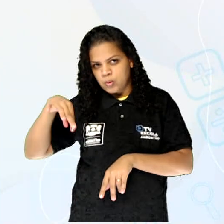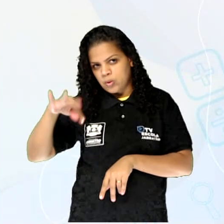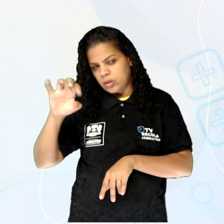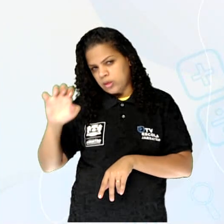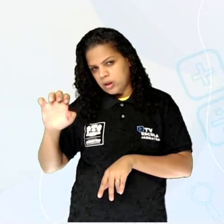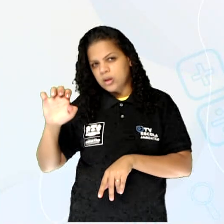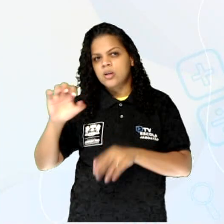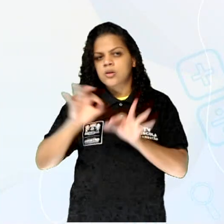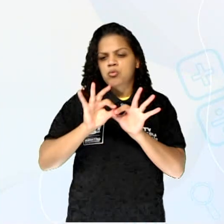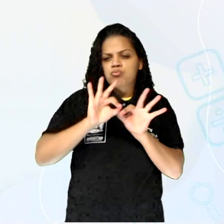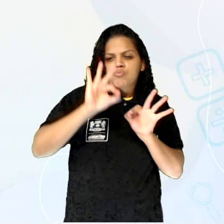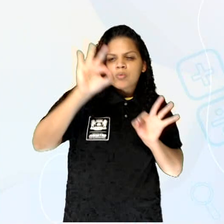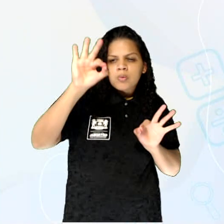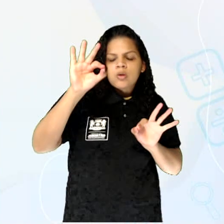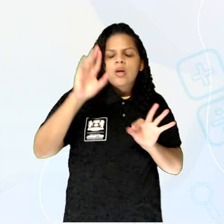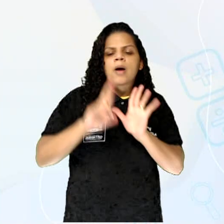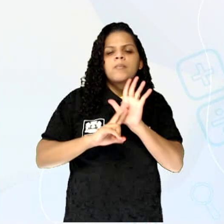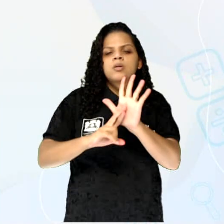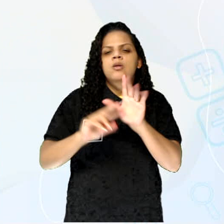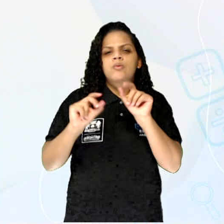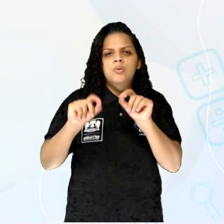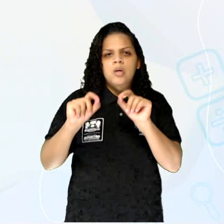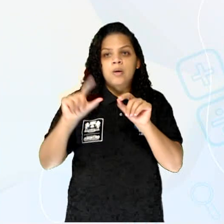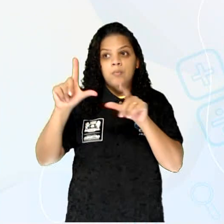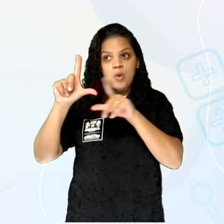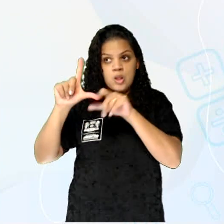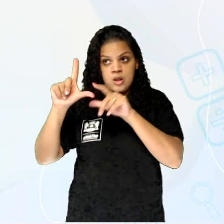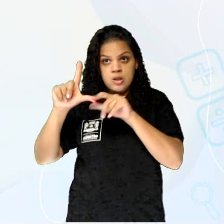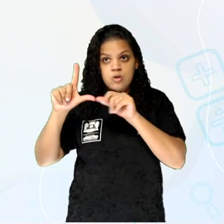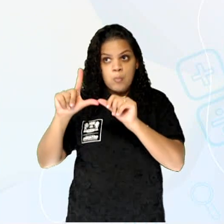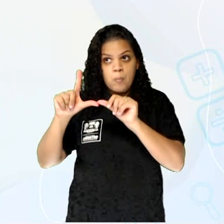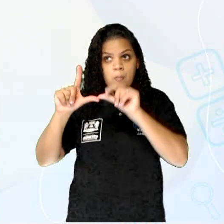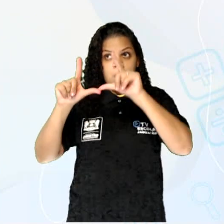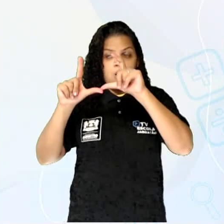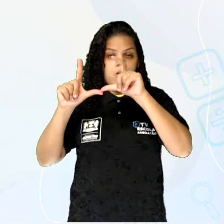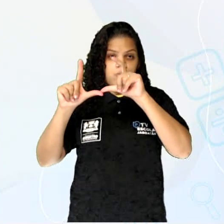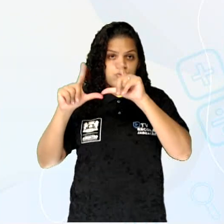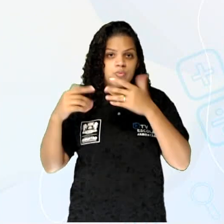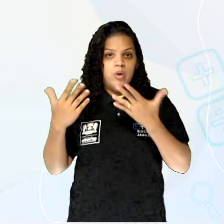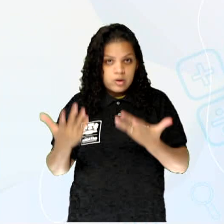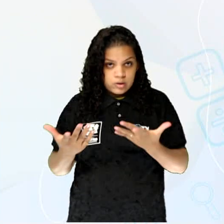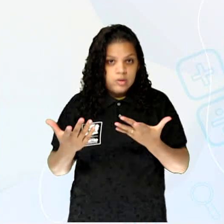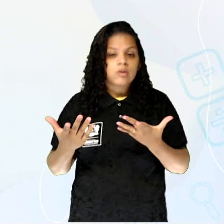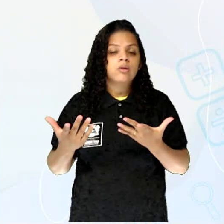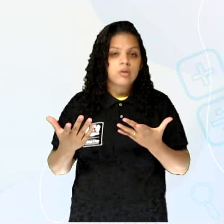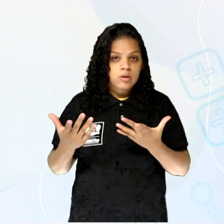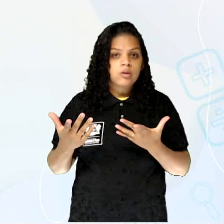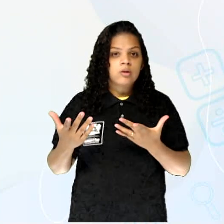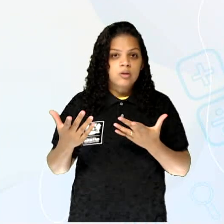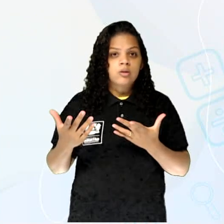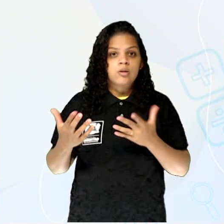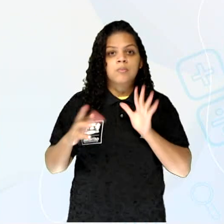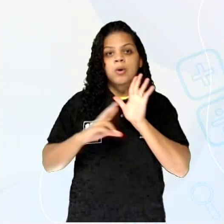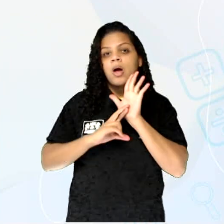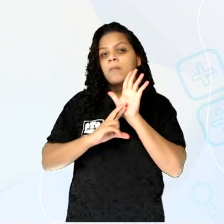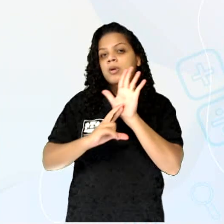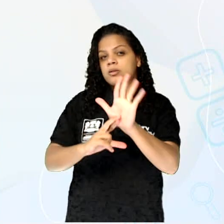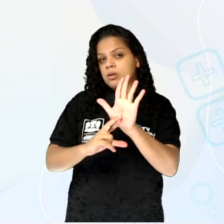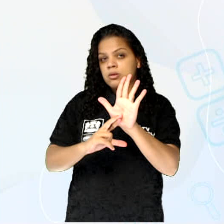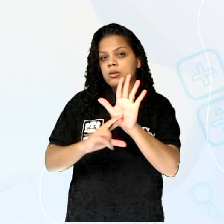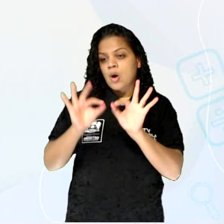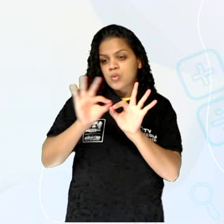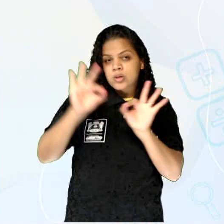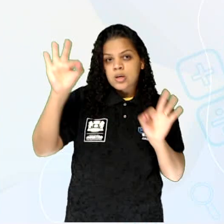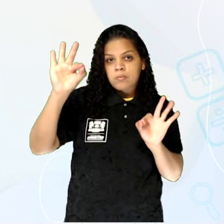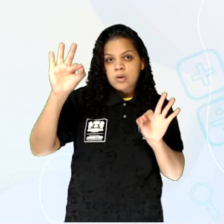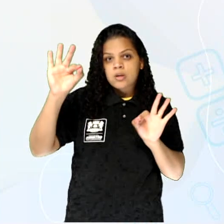é apresentado por letras maiúsculas EA notação matemática utilizada para descrever o segmento de